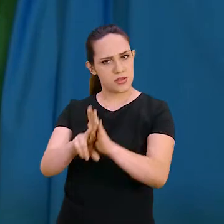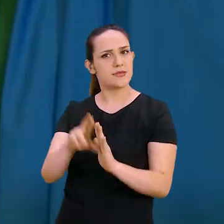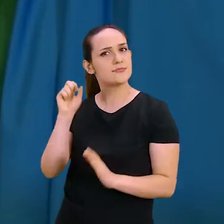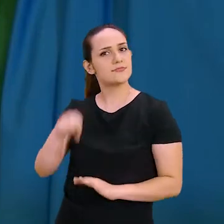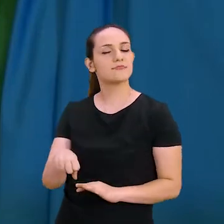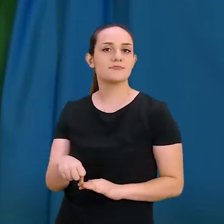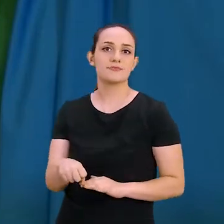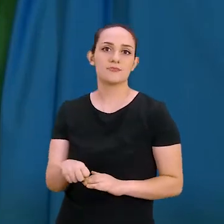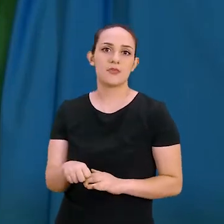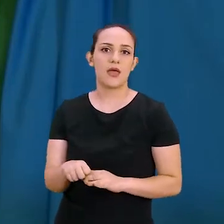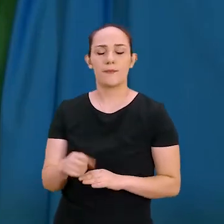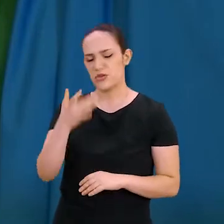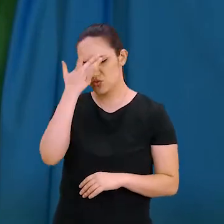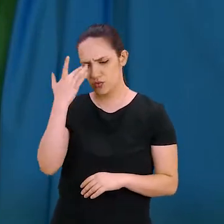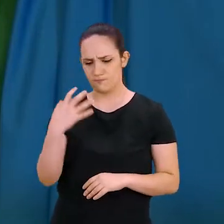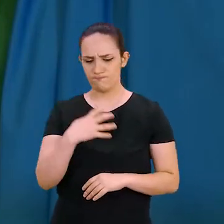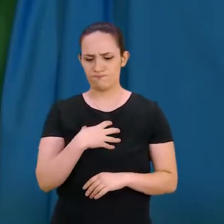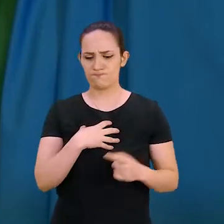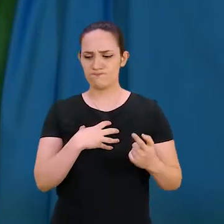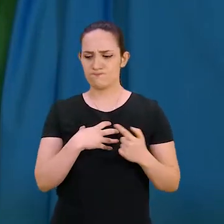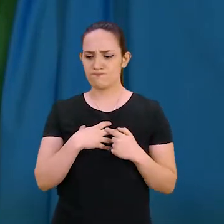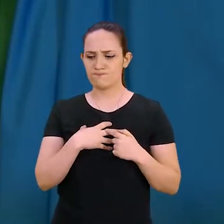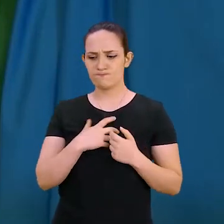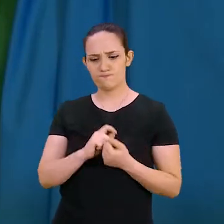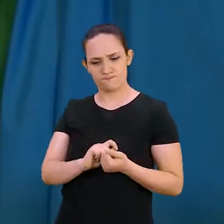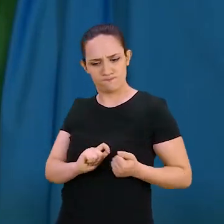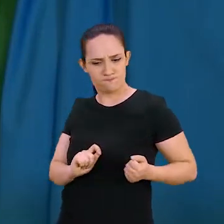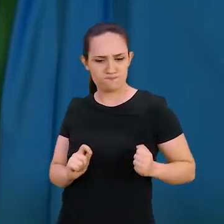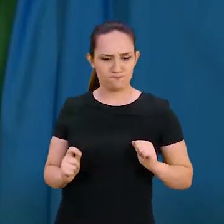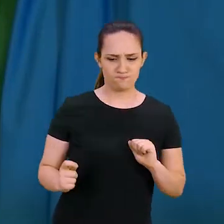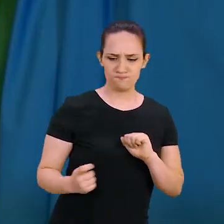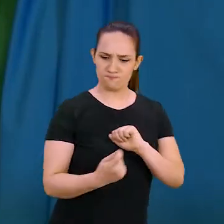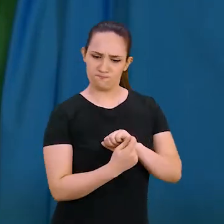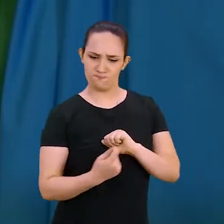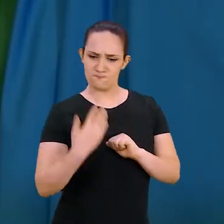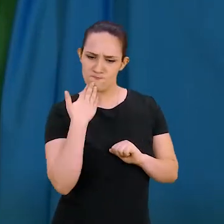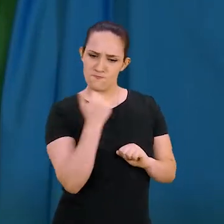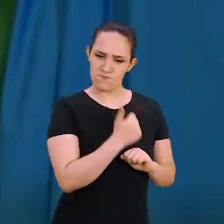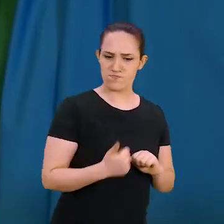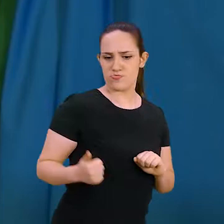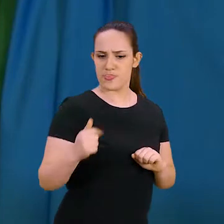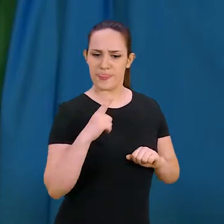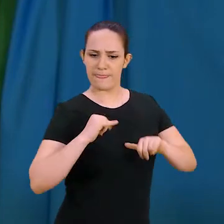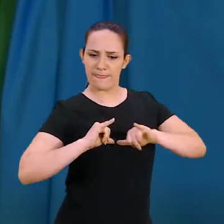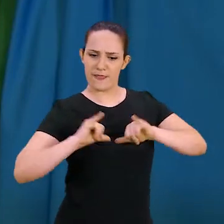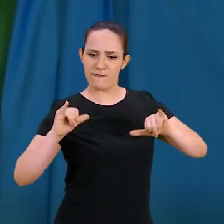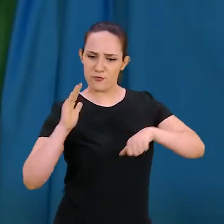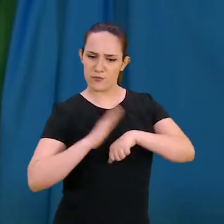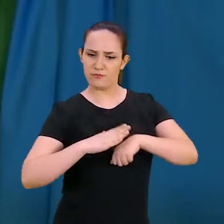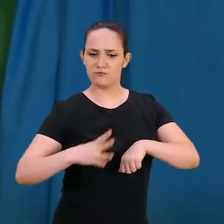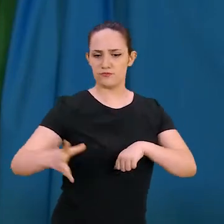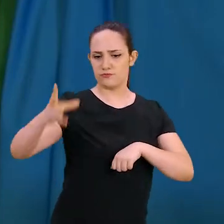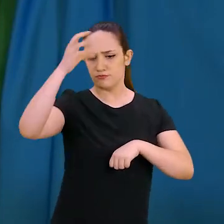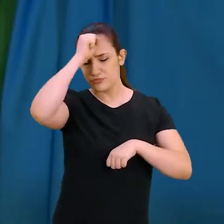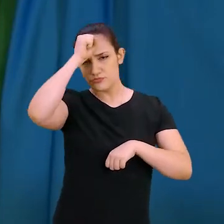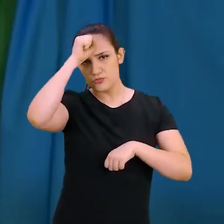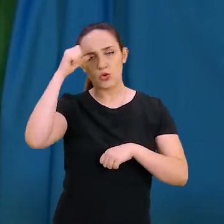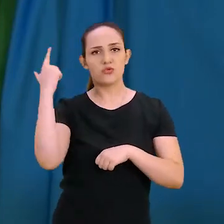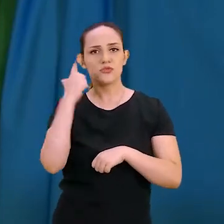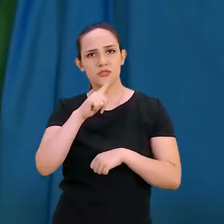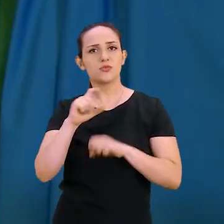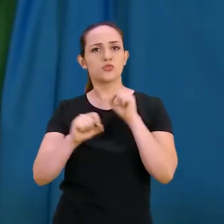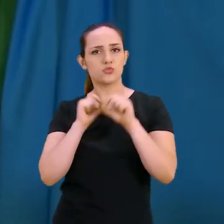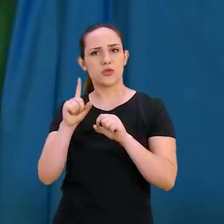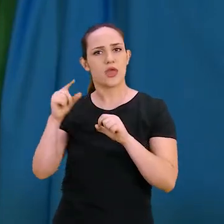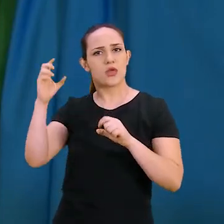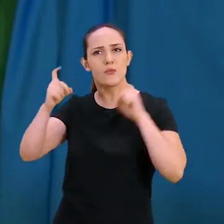isso faz com que ele se torne um adolescente mais informado, um adolescente muito mais preocupado